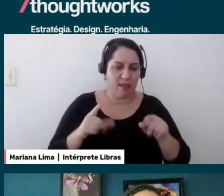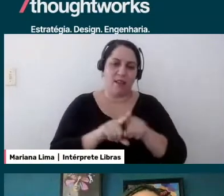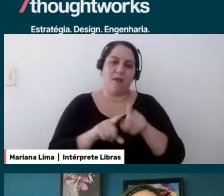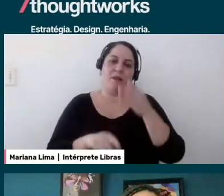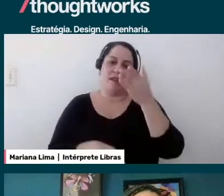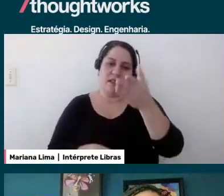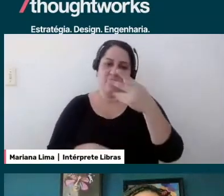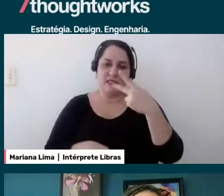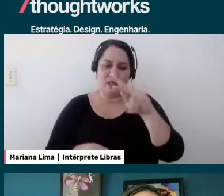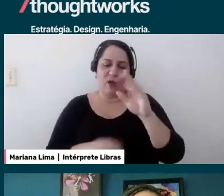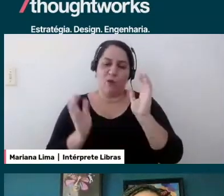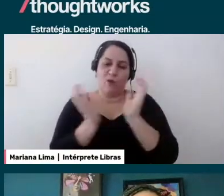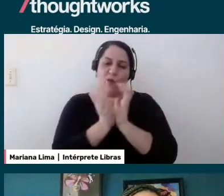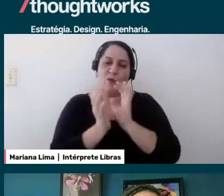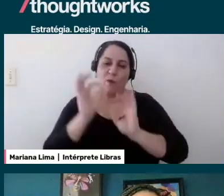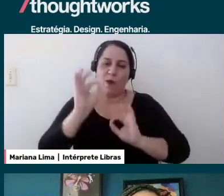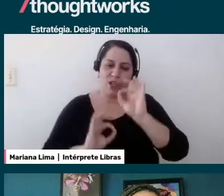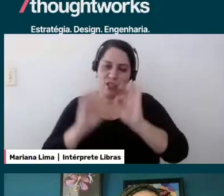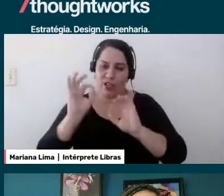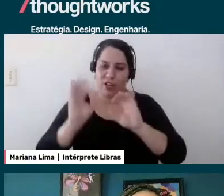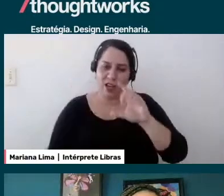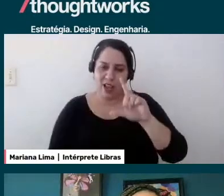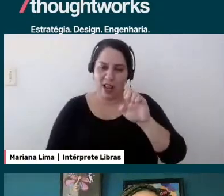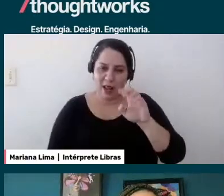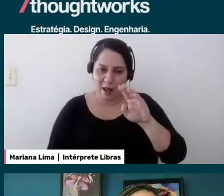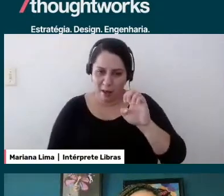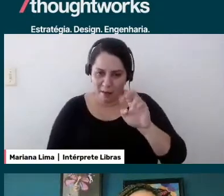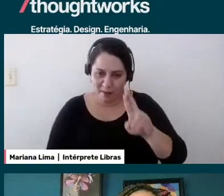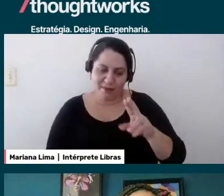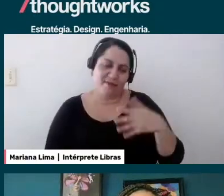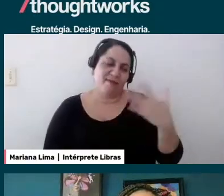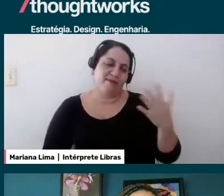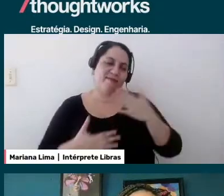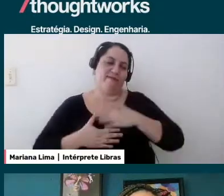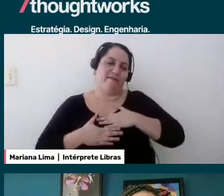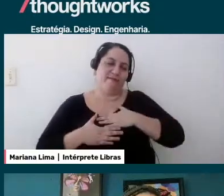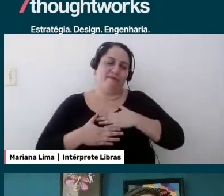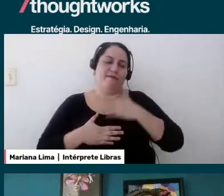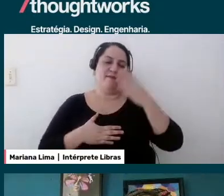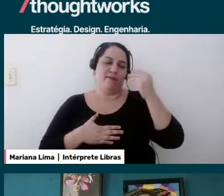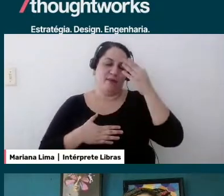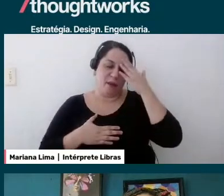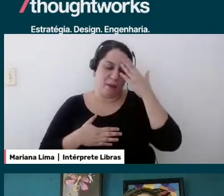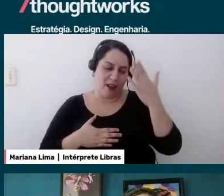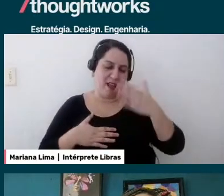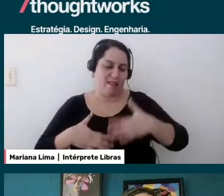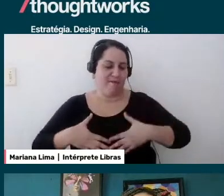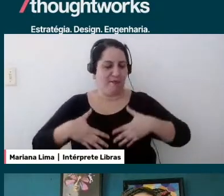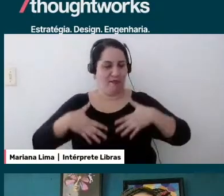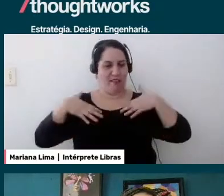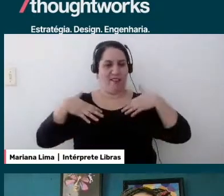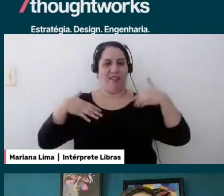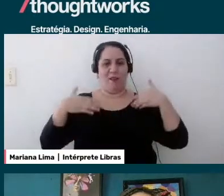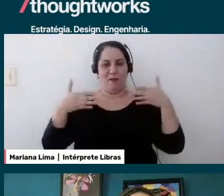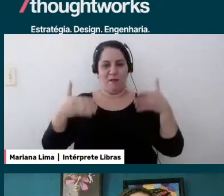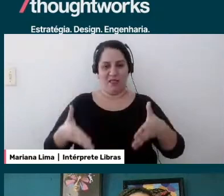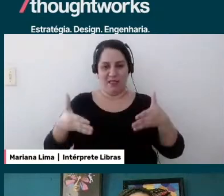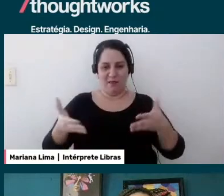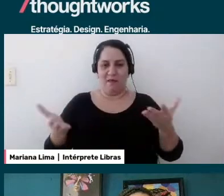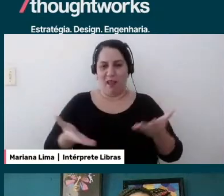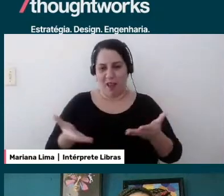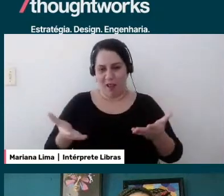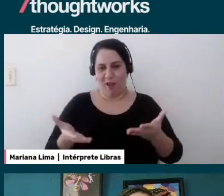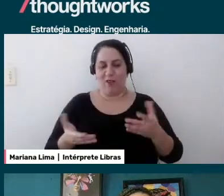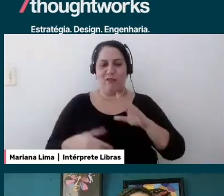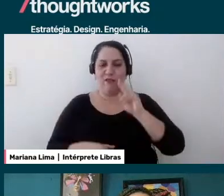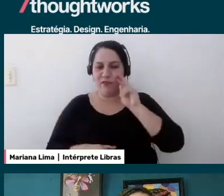no Programadores da Manhã. Primeiro, super honrado, Grazi, em poder estar aqui. É muito legal que todas vocês, assim,